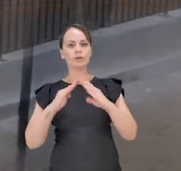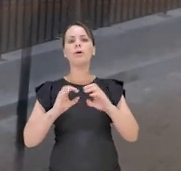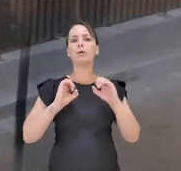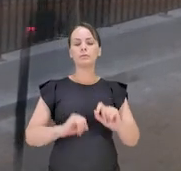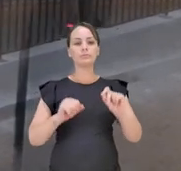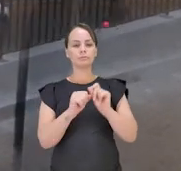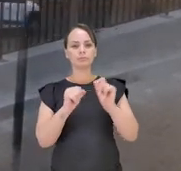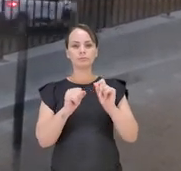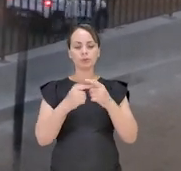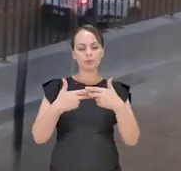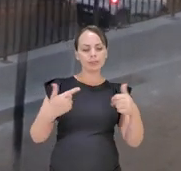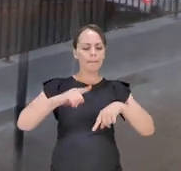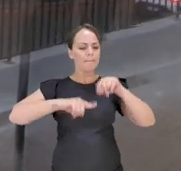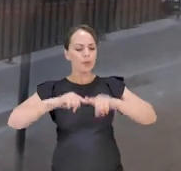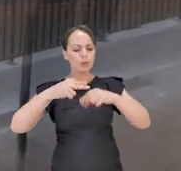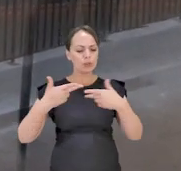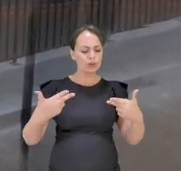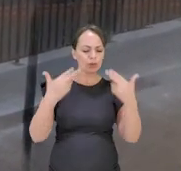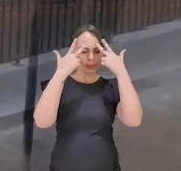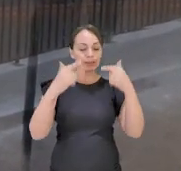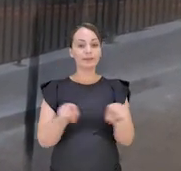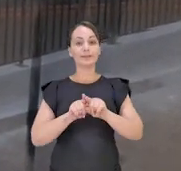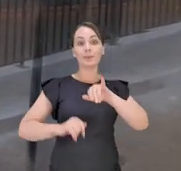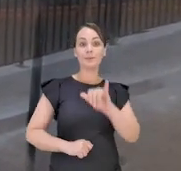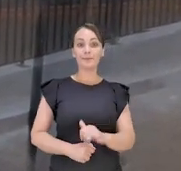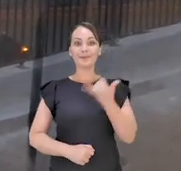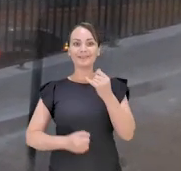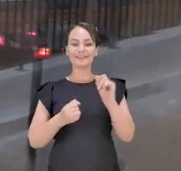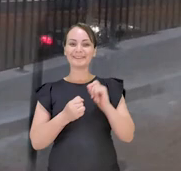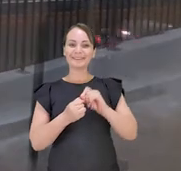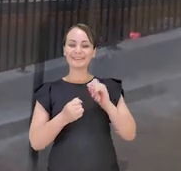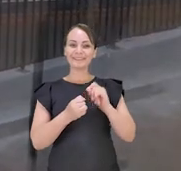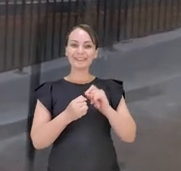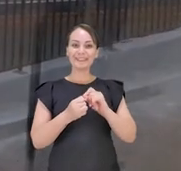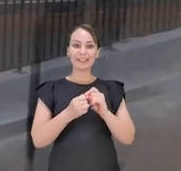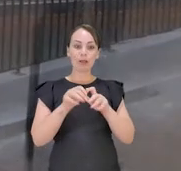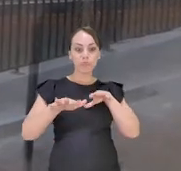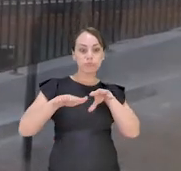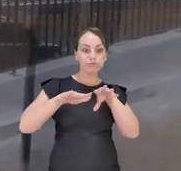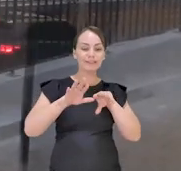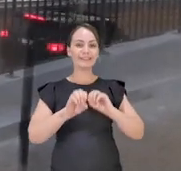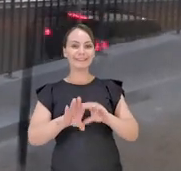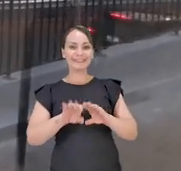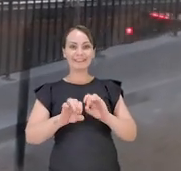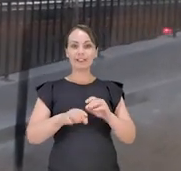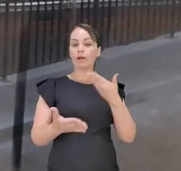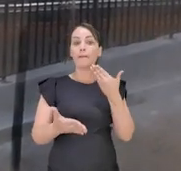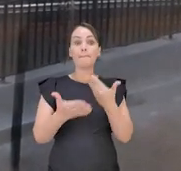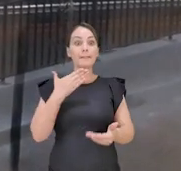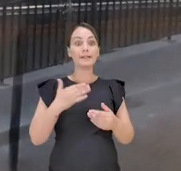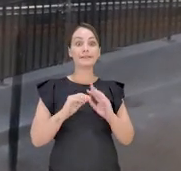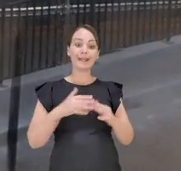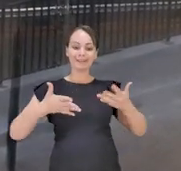pode fazer, porque são materiais comuns, e também aproveitar para realizar uma parte maker, educacional e sem perder de vista